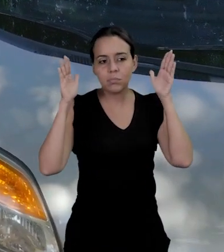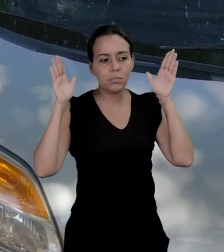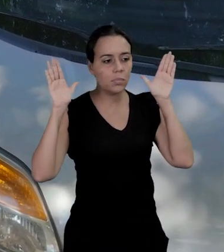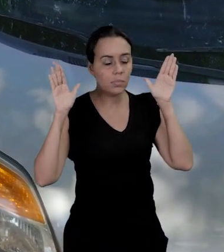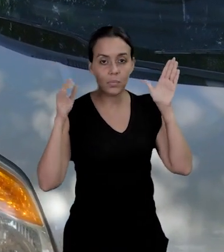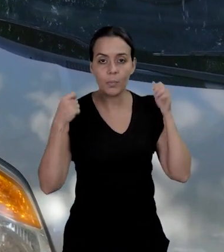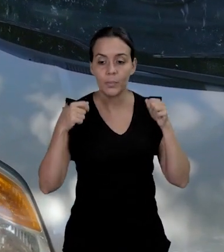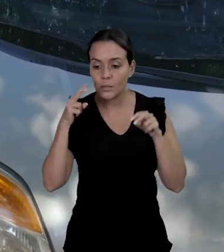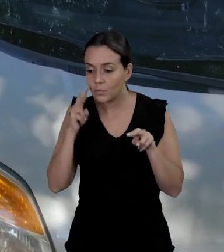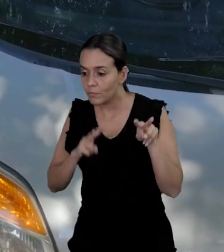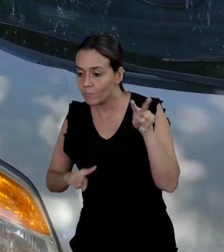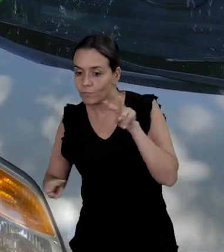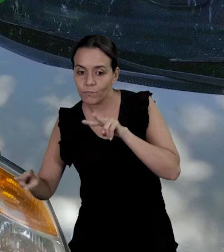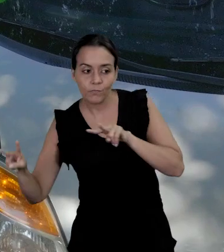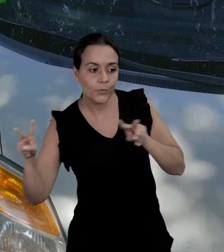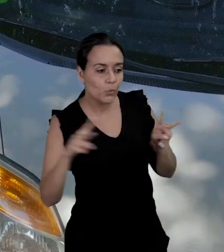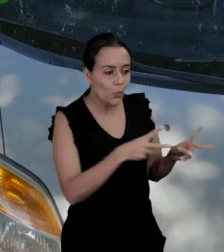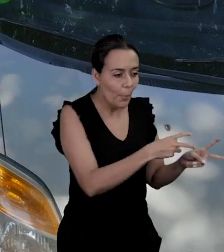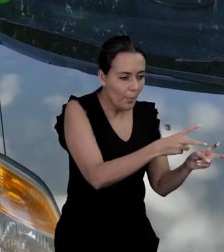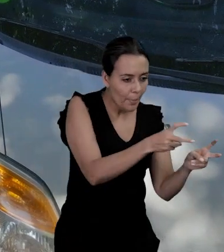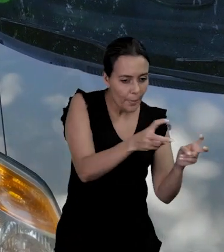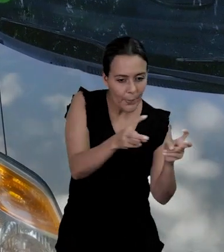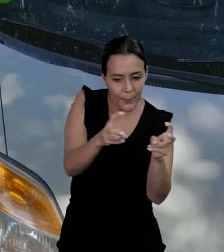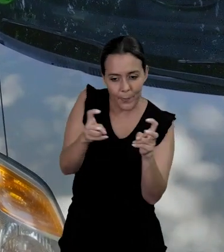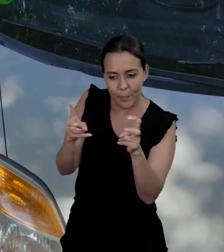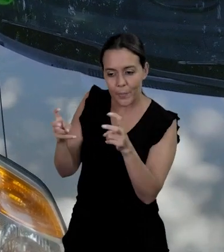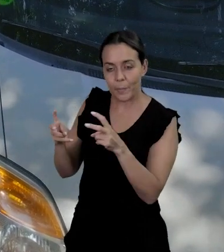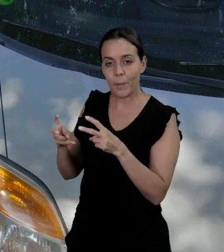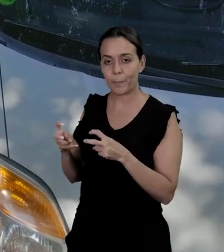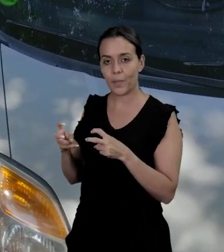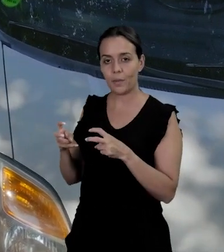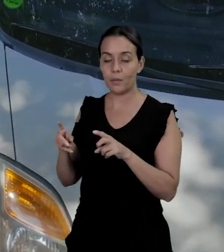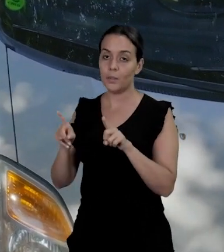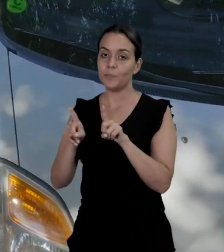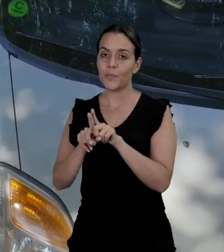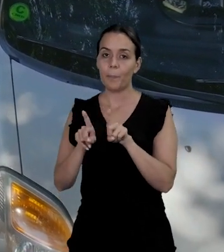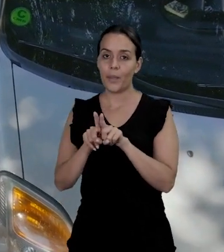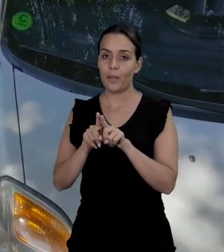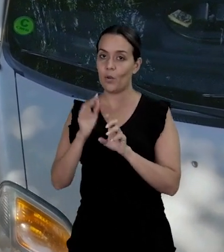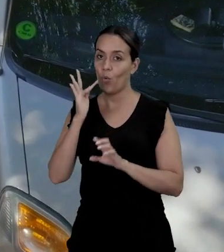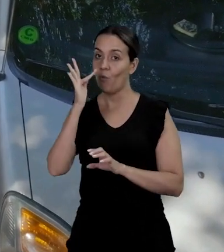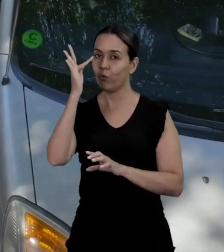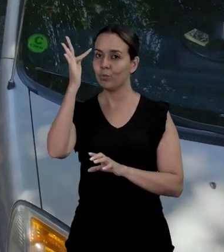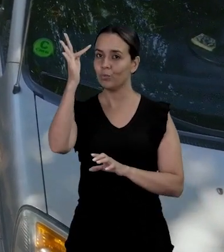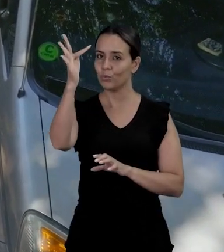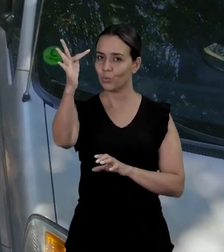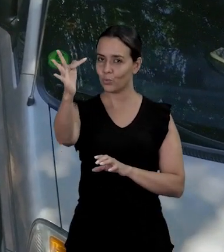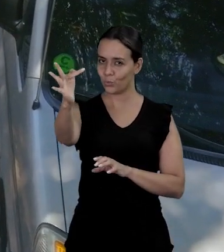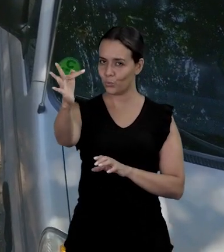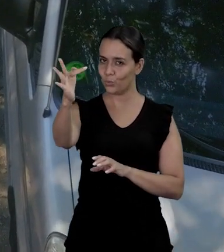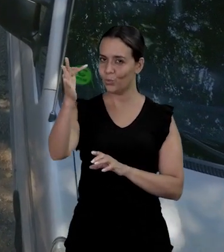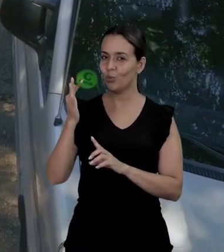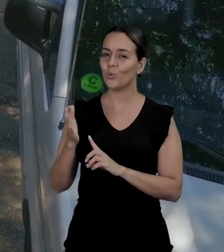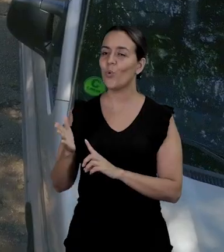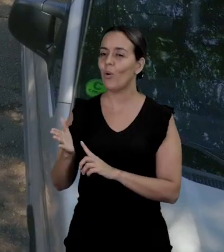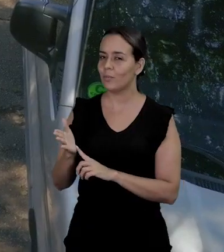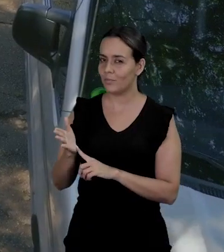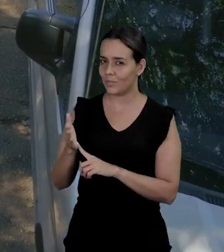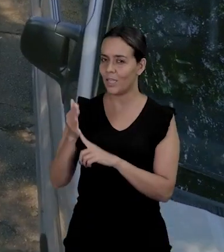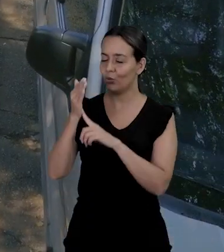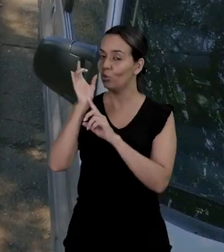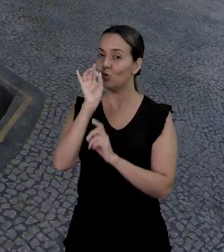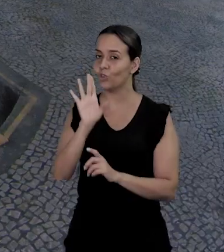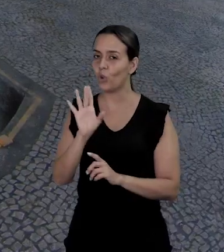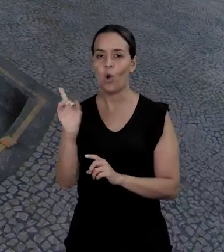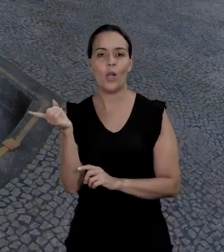o futuro não é digital, ele é híbrido, é humanos e tecnologia, trabalhando juntos, vivendo juntos cada